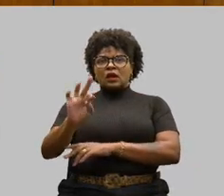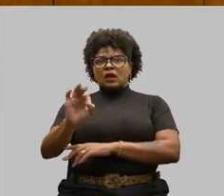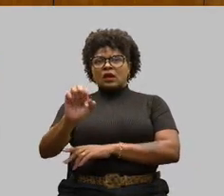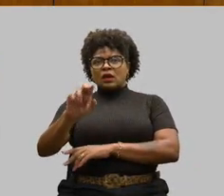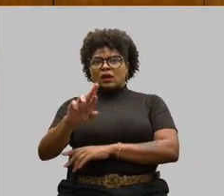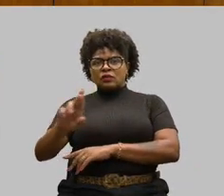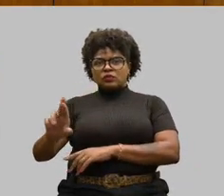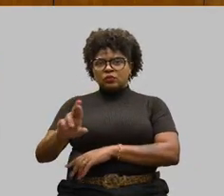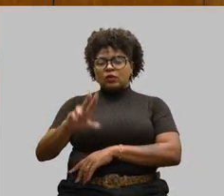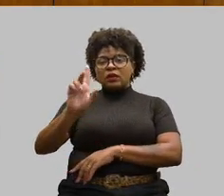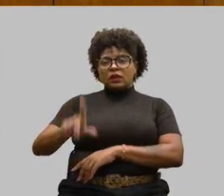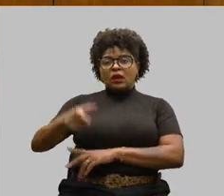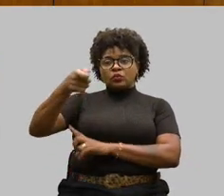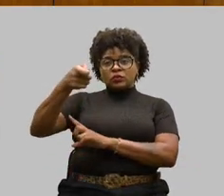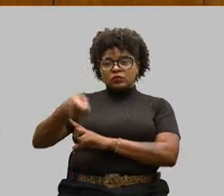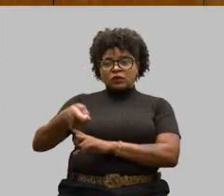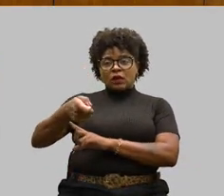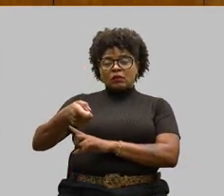Gerais